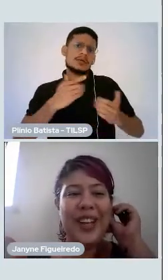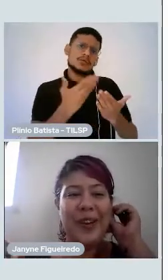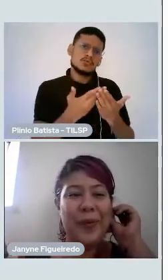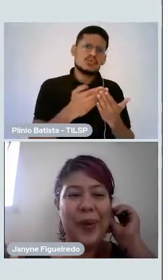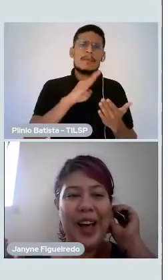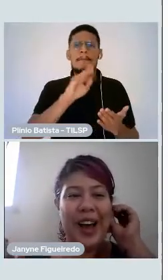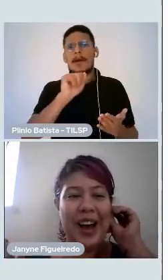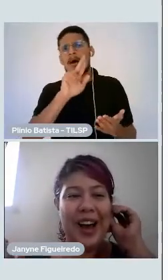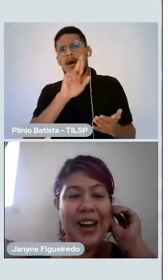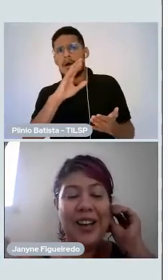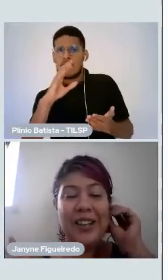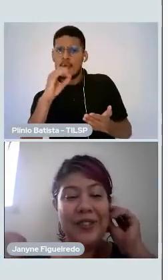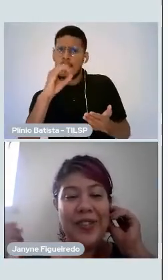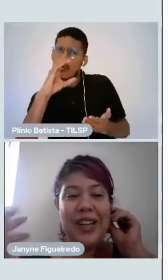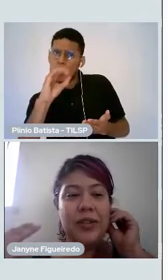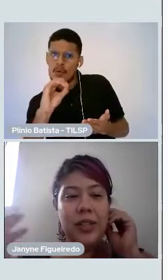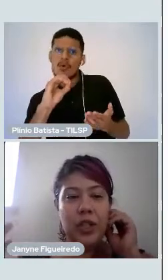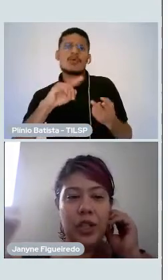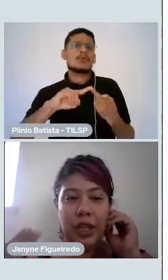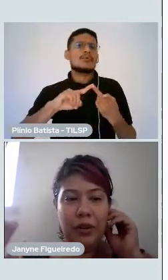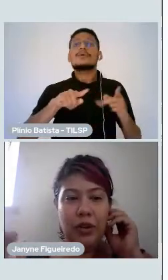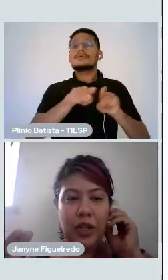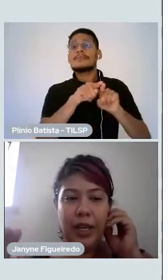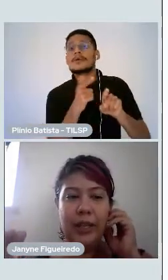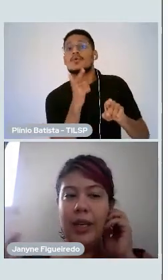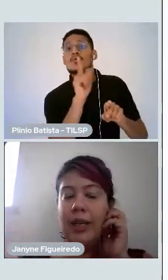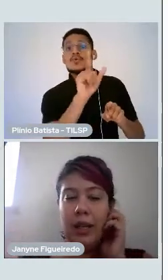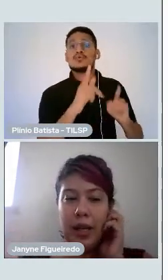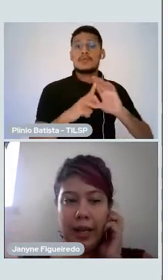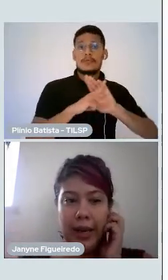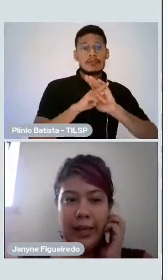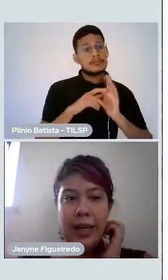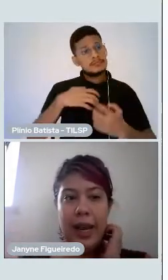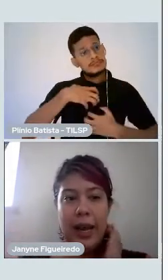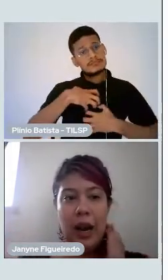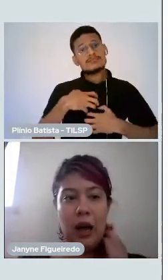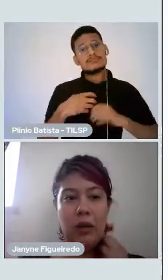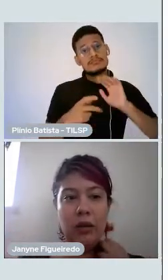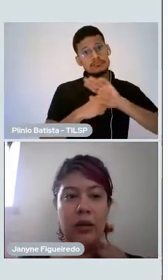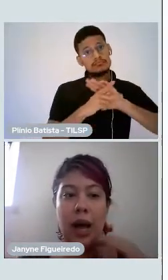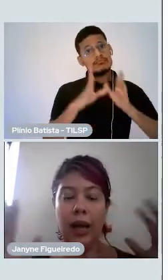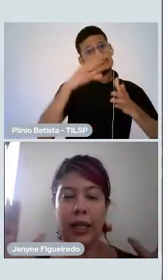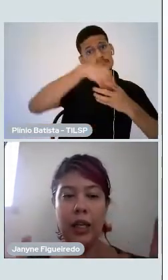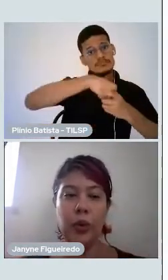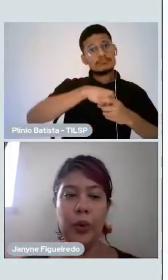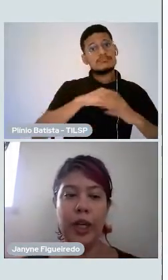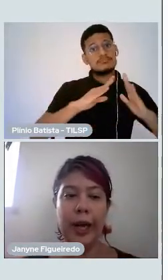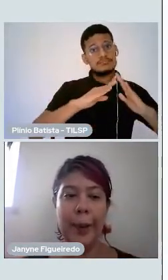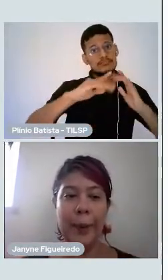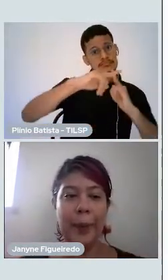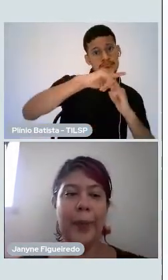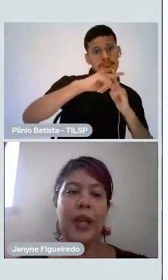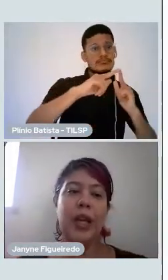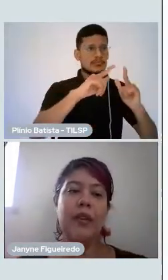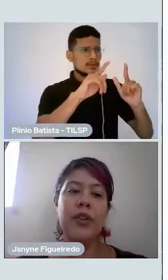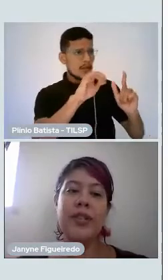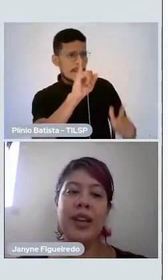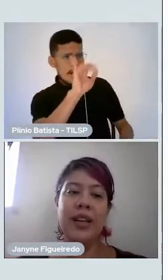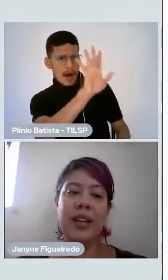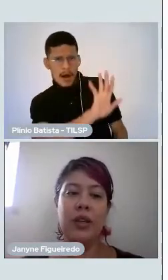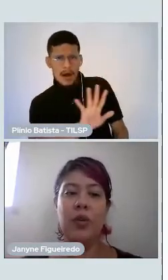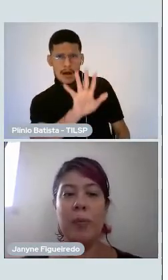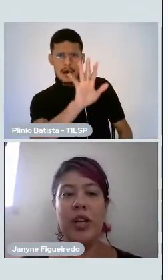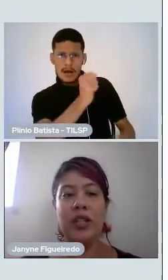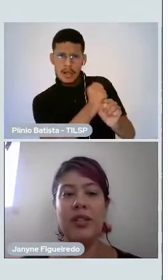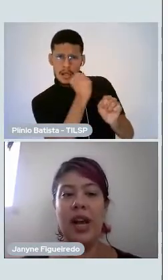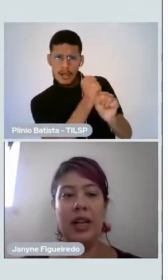ela contempla diversos estilos entre ela na arquitetura, né? E